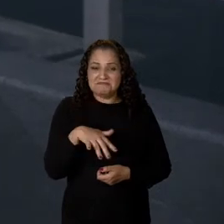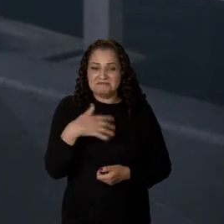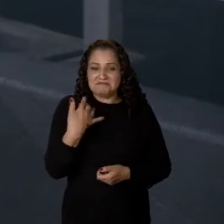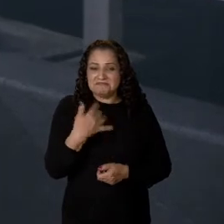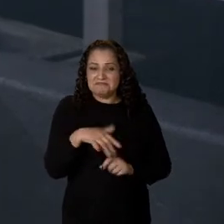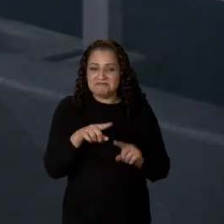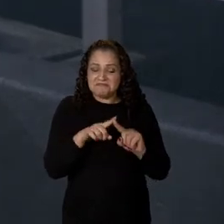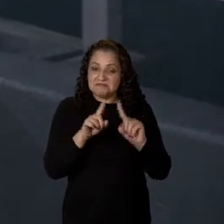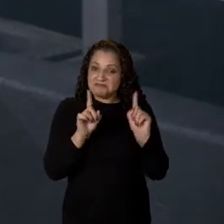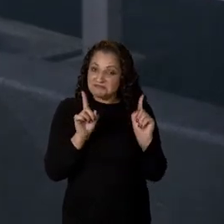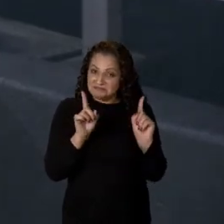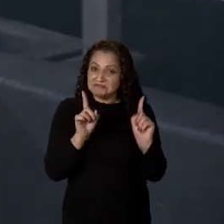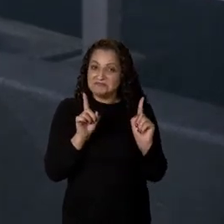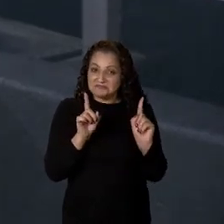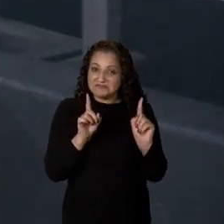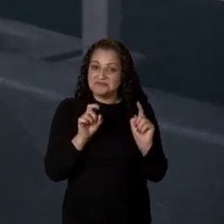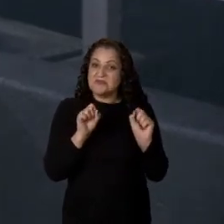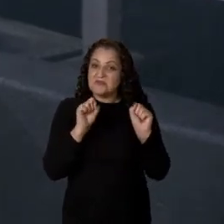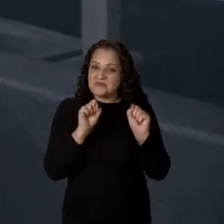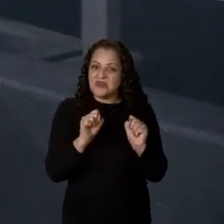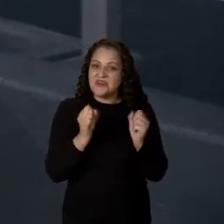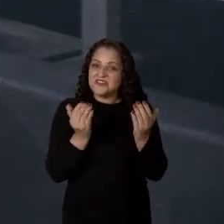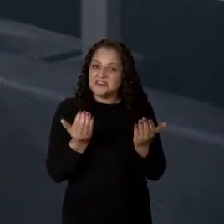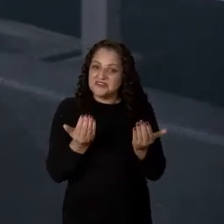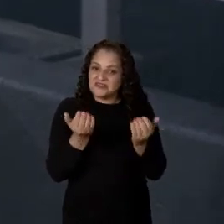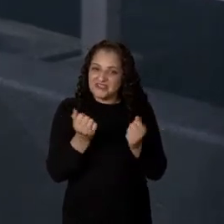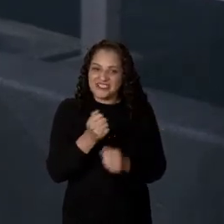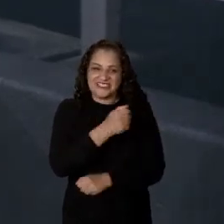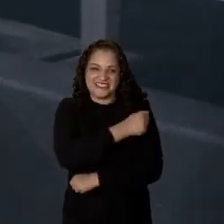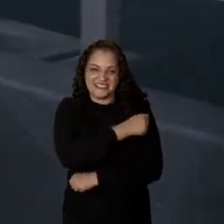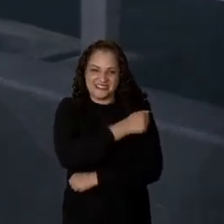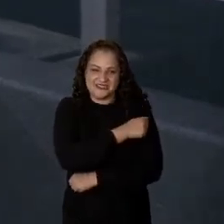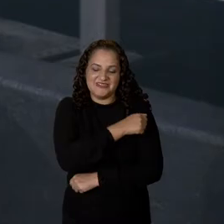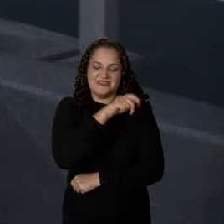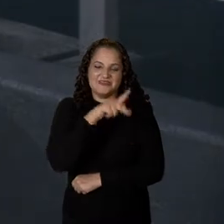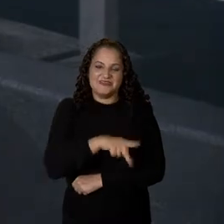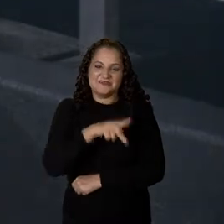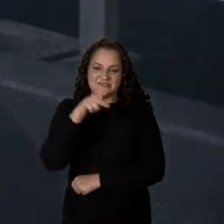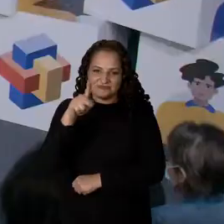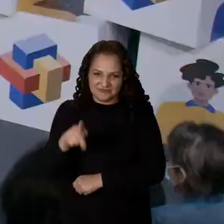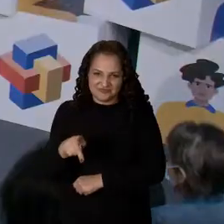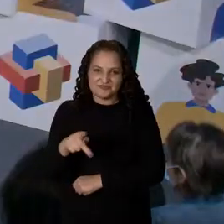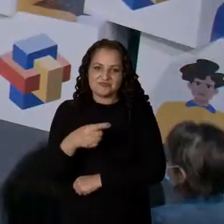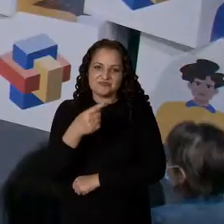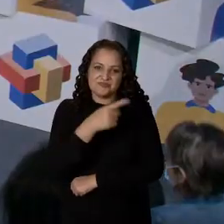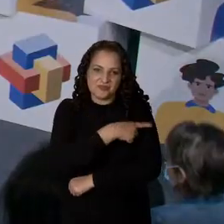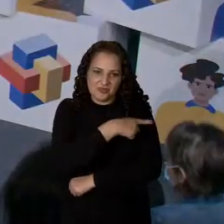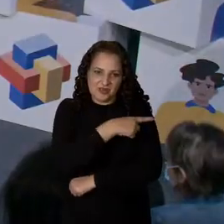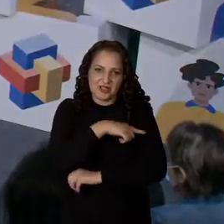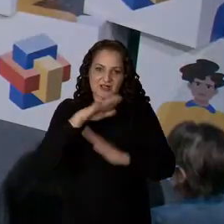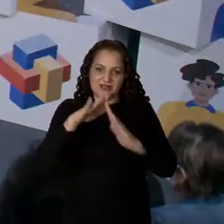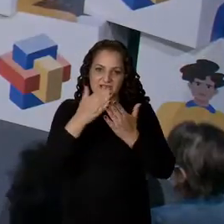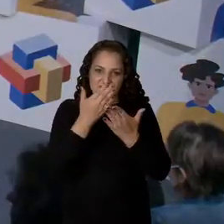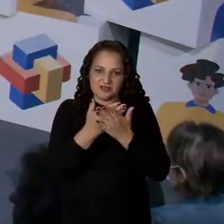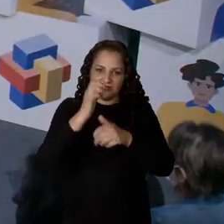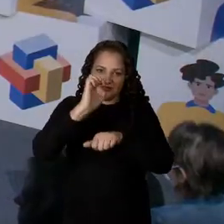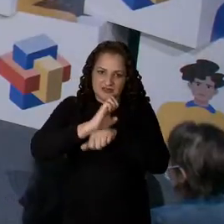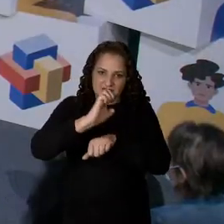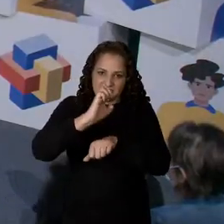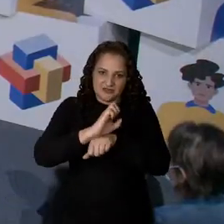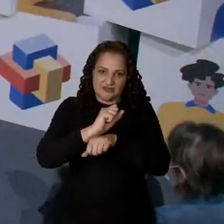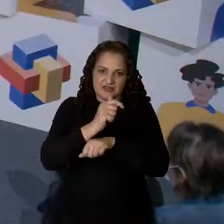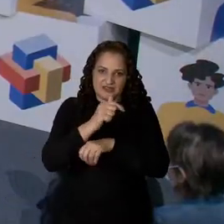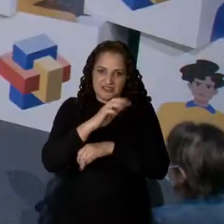mas podem vir ao palco os alunos e professores do primeiro ano da Escola Estadual 7,